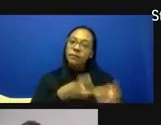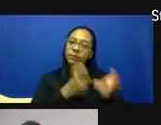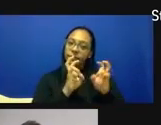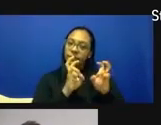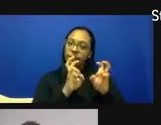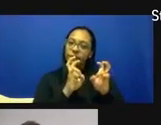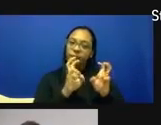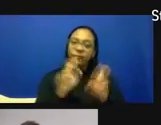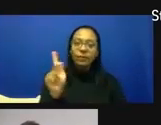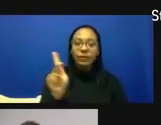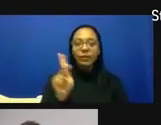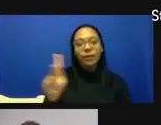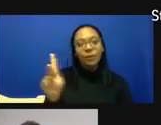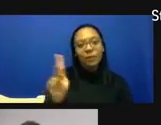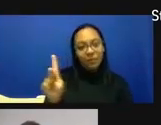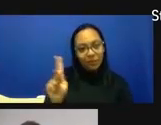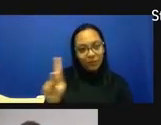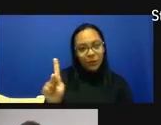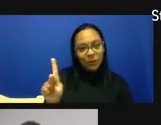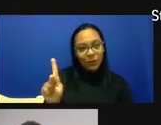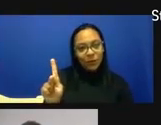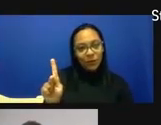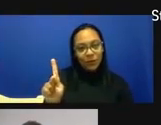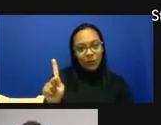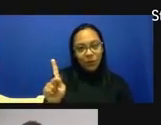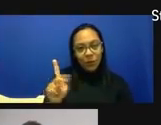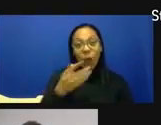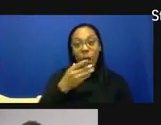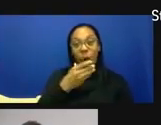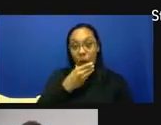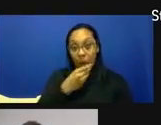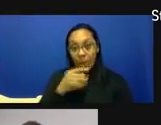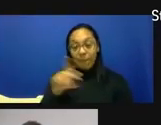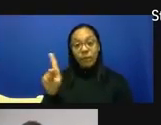professores esperavam, os professores, no caso, abusadores,